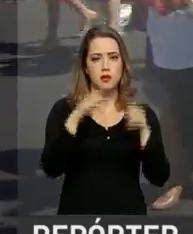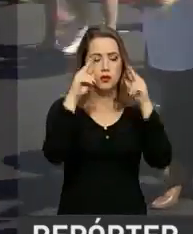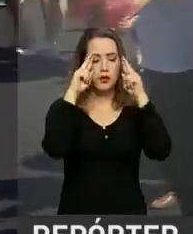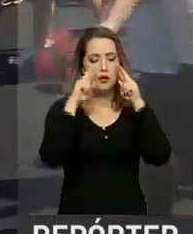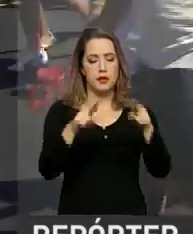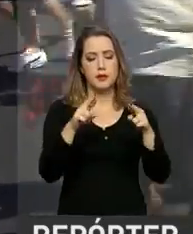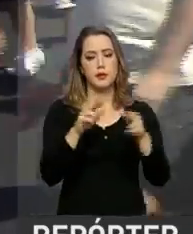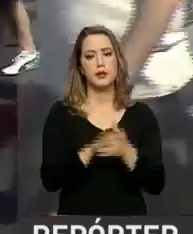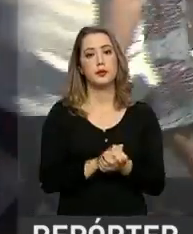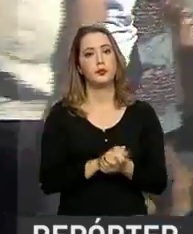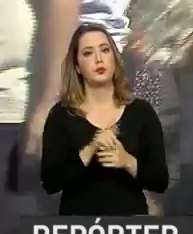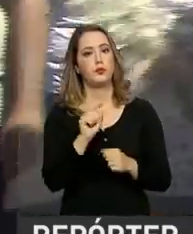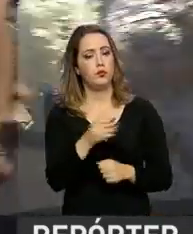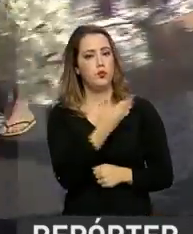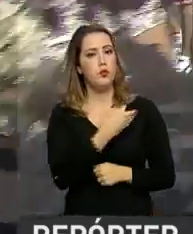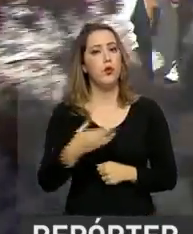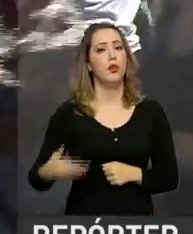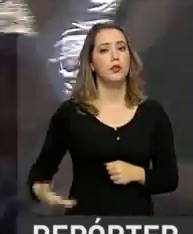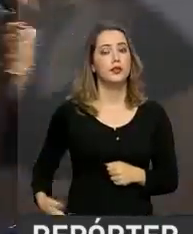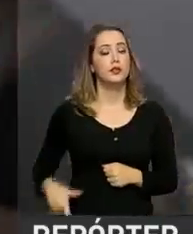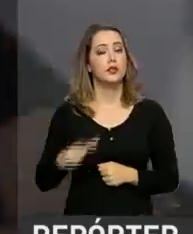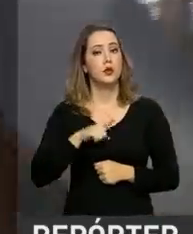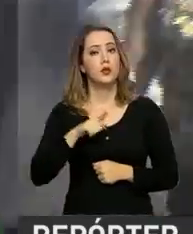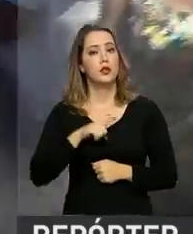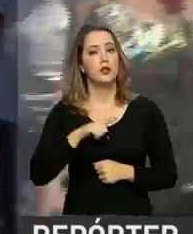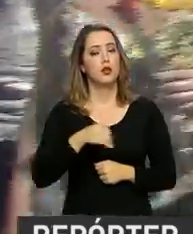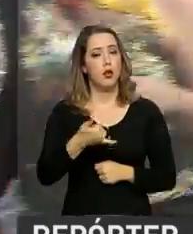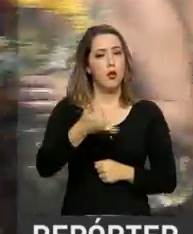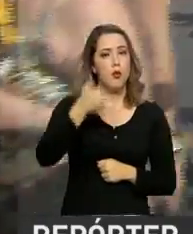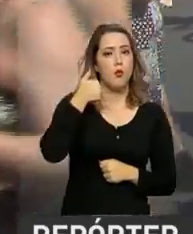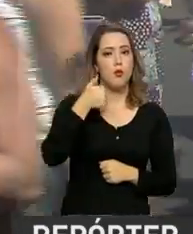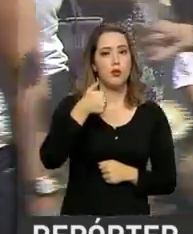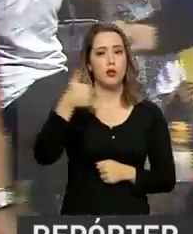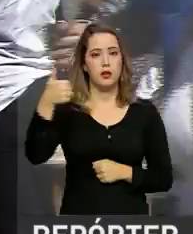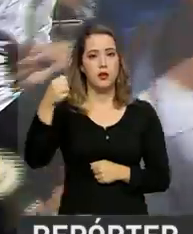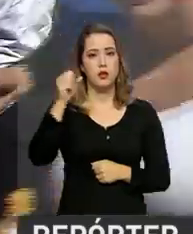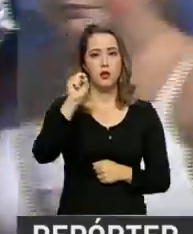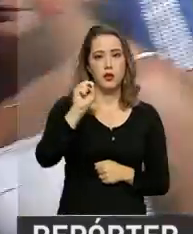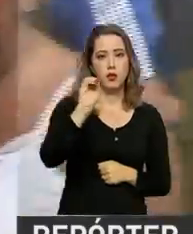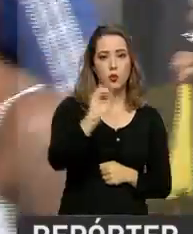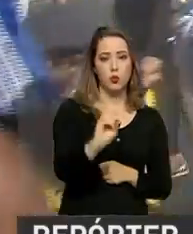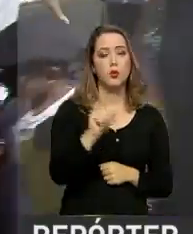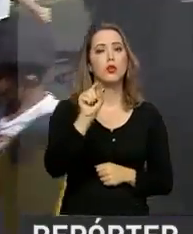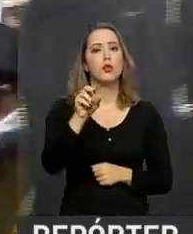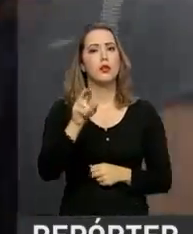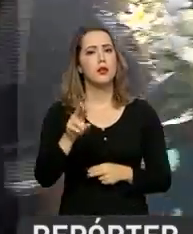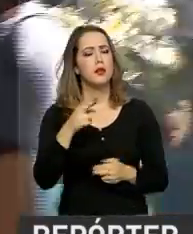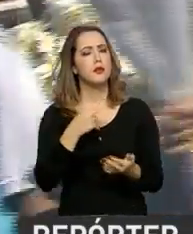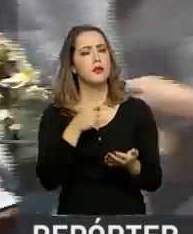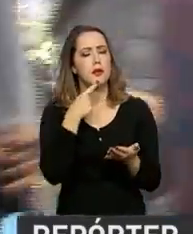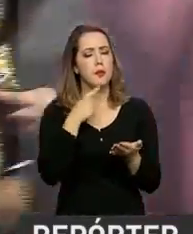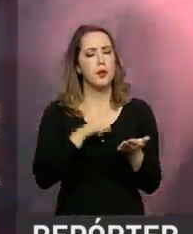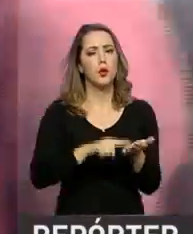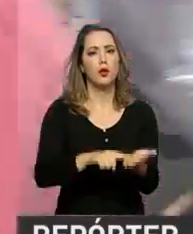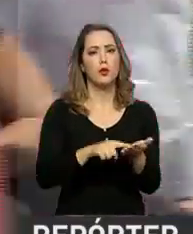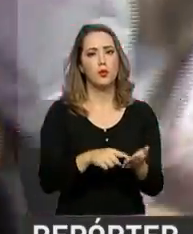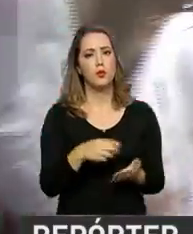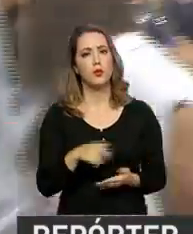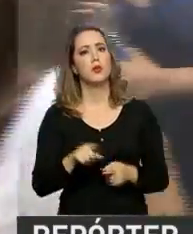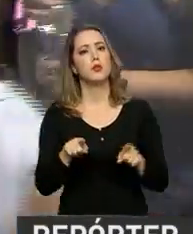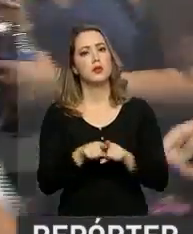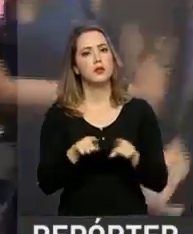a mulher o governo federal mantém o Lig 180 uma Central Telefônica que recebe denúncias e direciona as vítimas para os serviços de